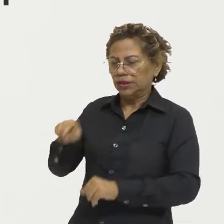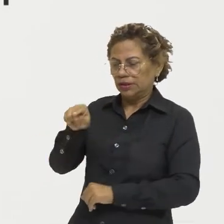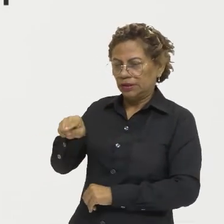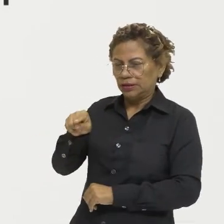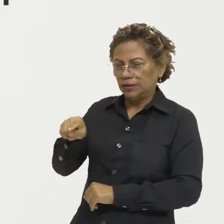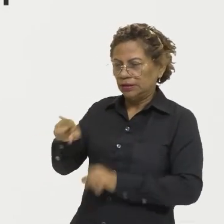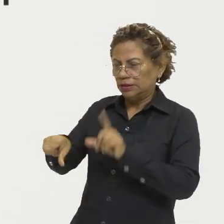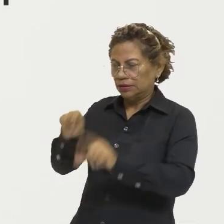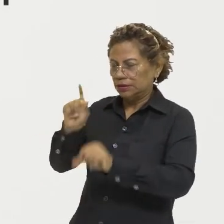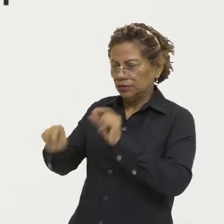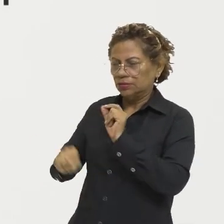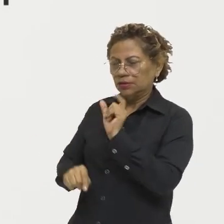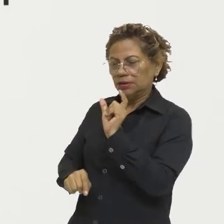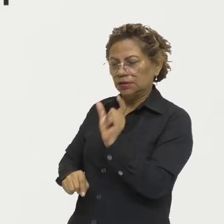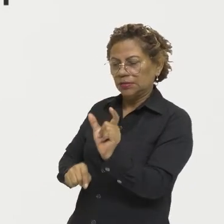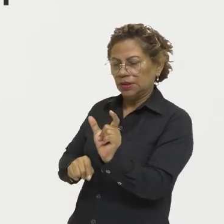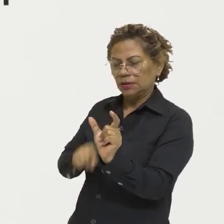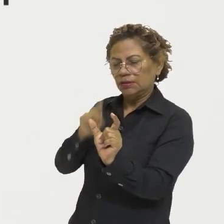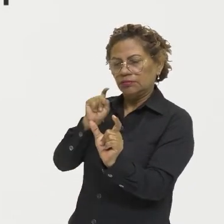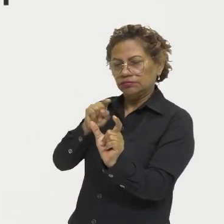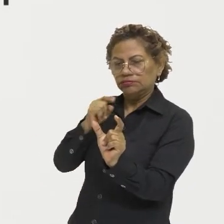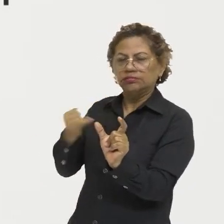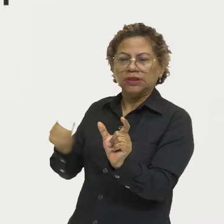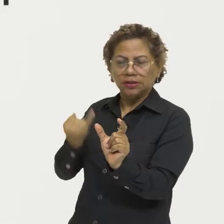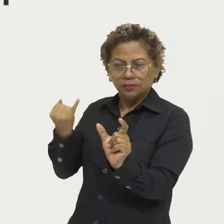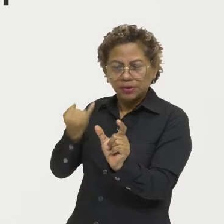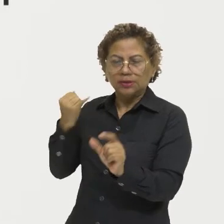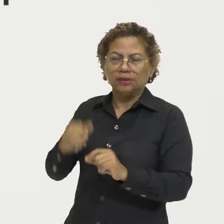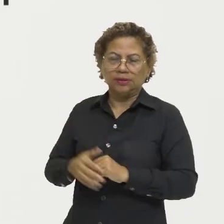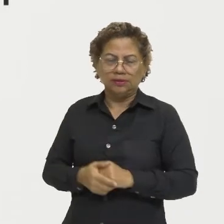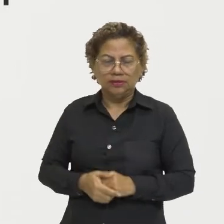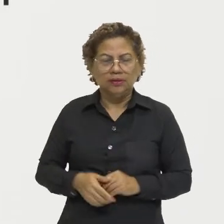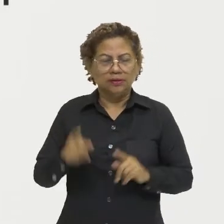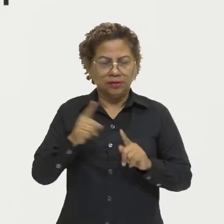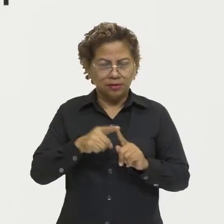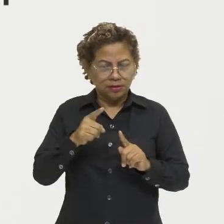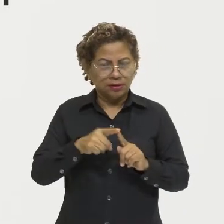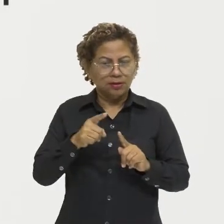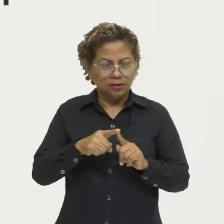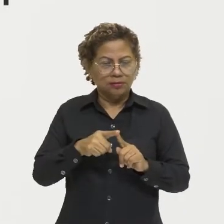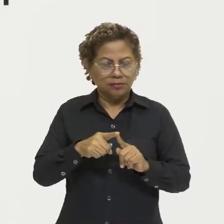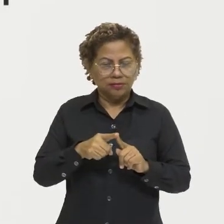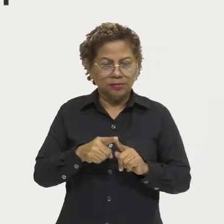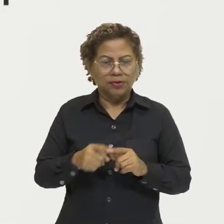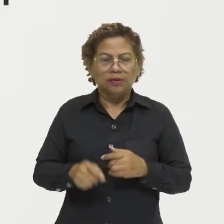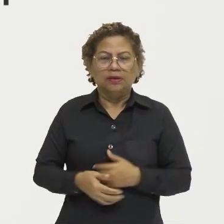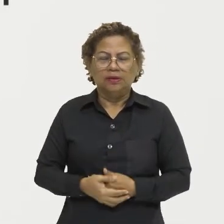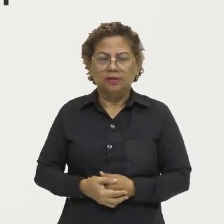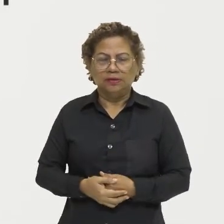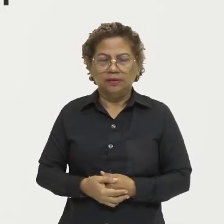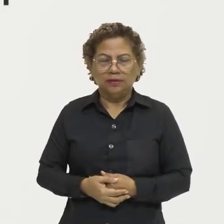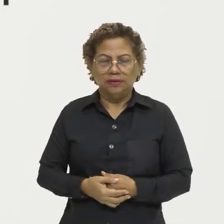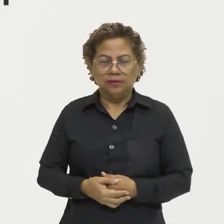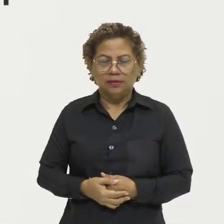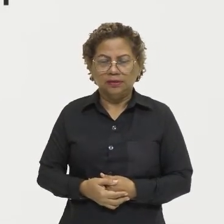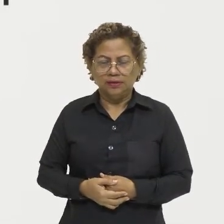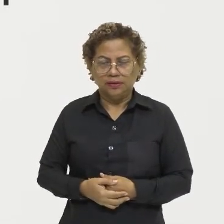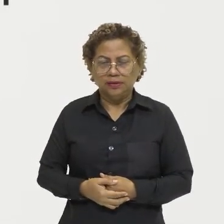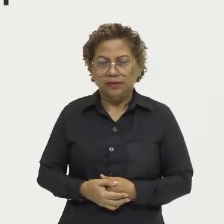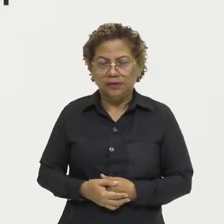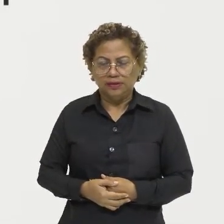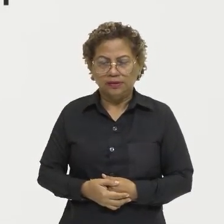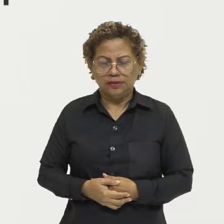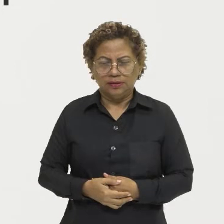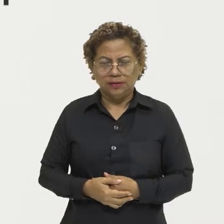das palavras, né? Das expressões, das figuras de linguagem, né? Por isso que aqui o principal da função